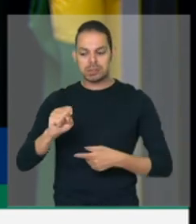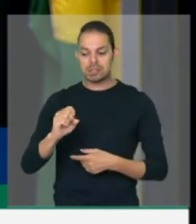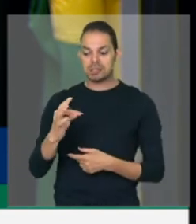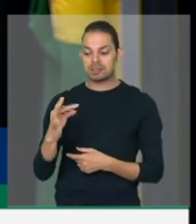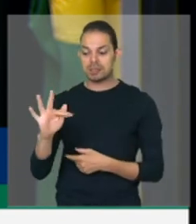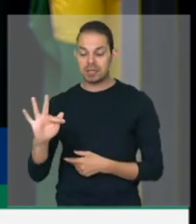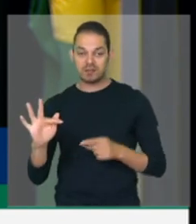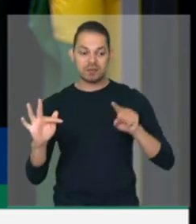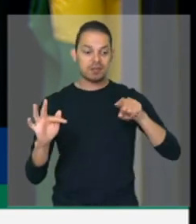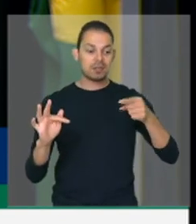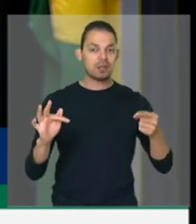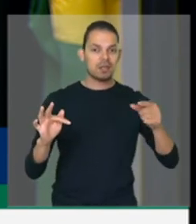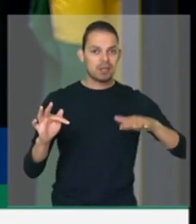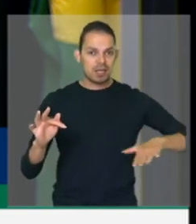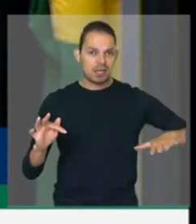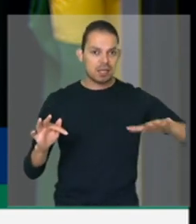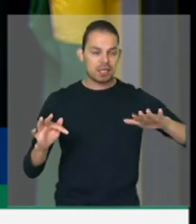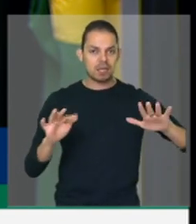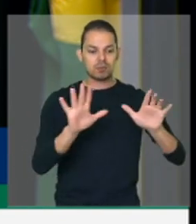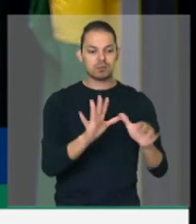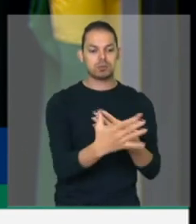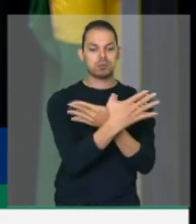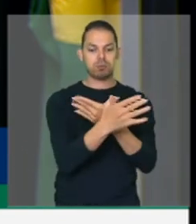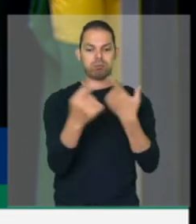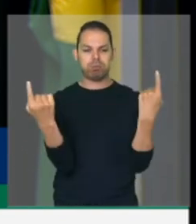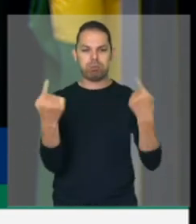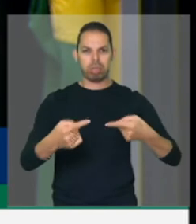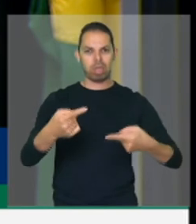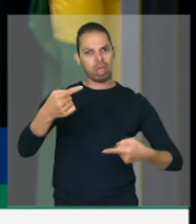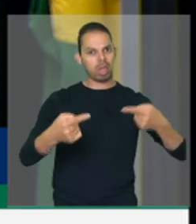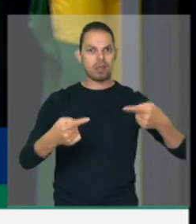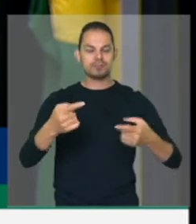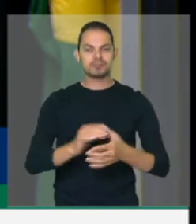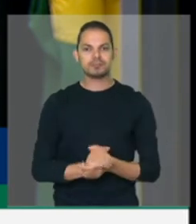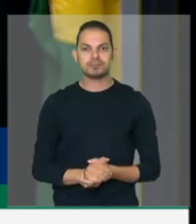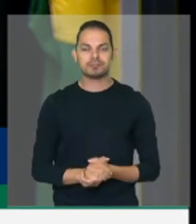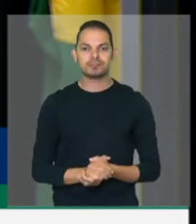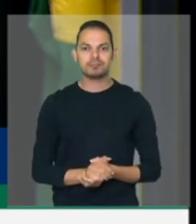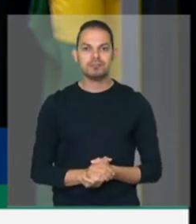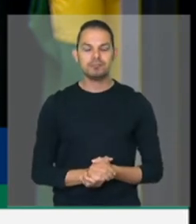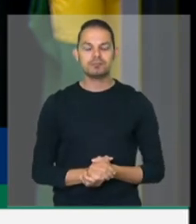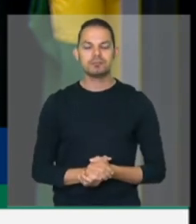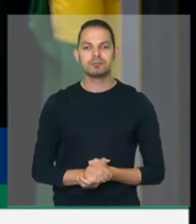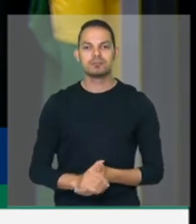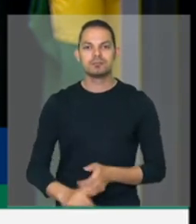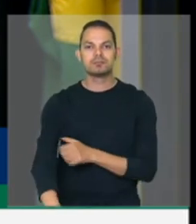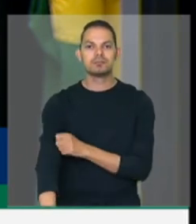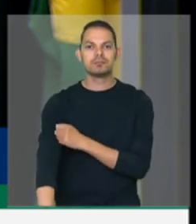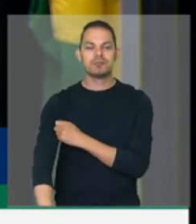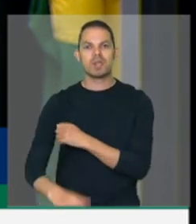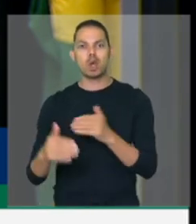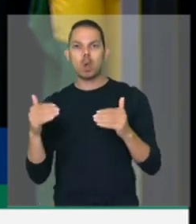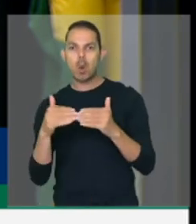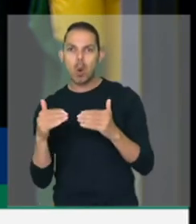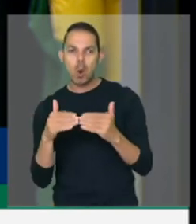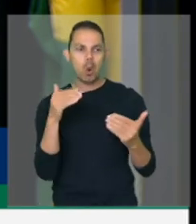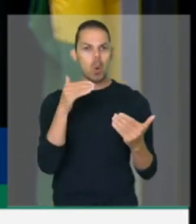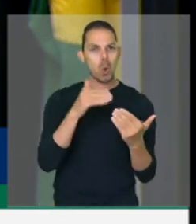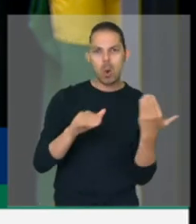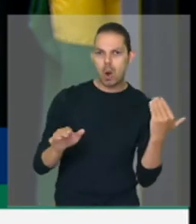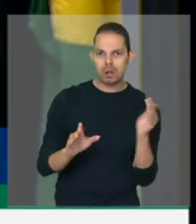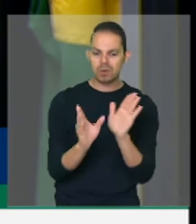Constitucional e as Forças Armadas. Não se trata apenas de concordar ou não com o